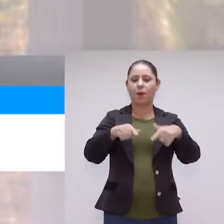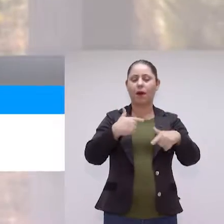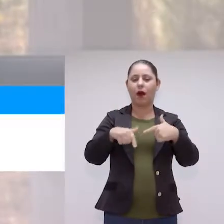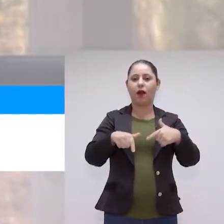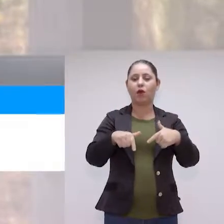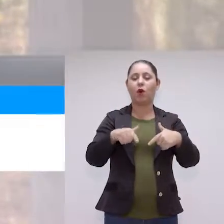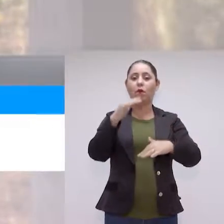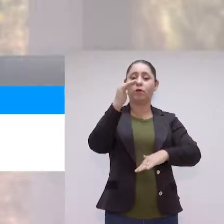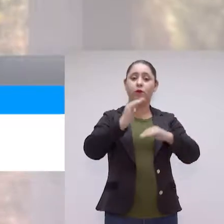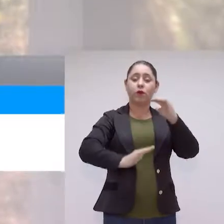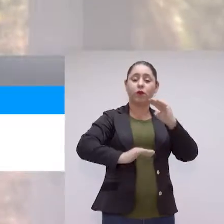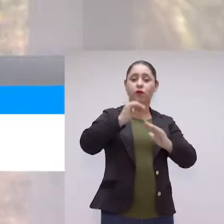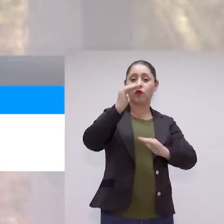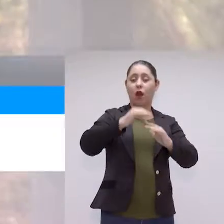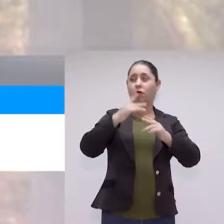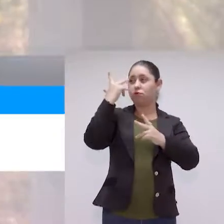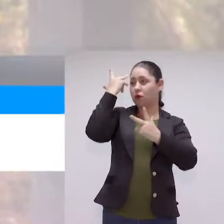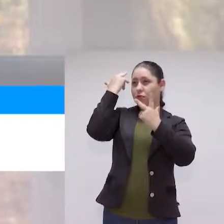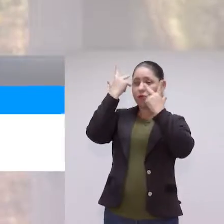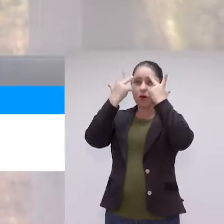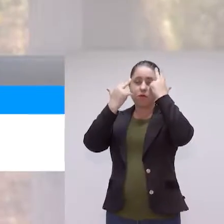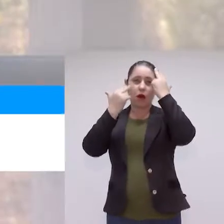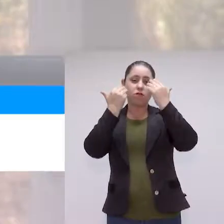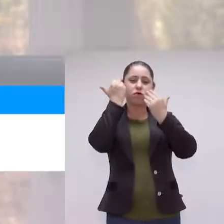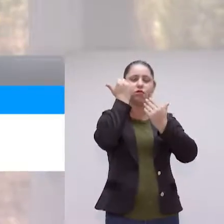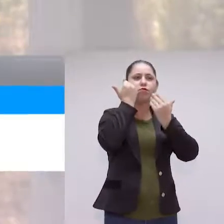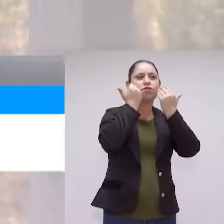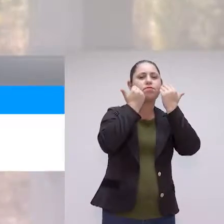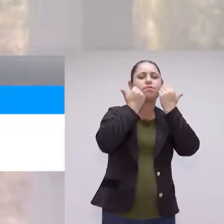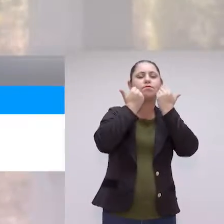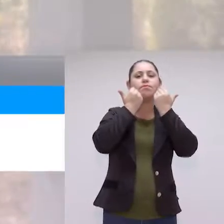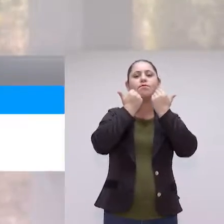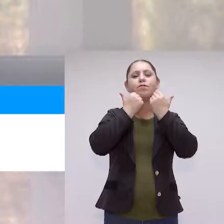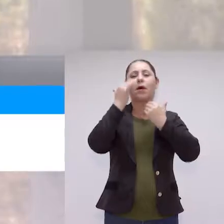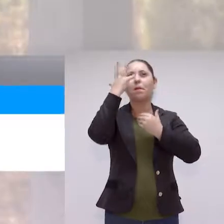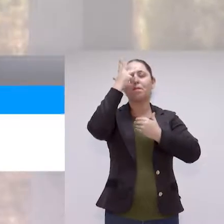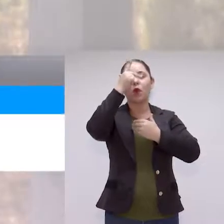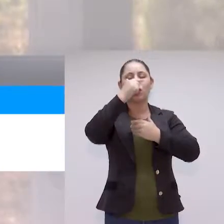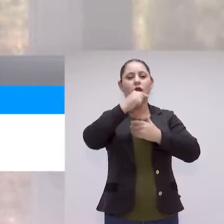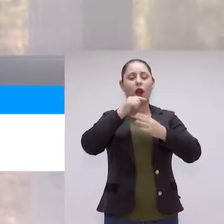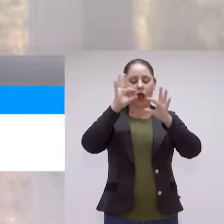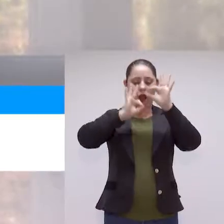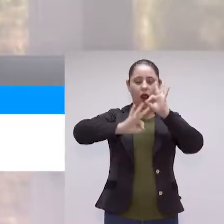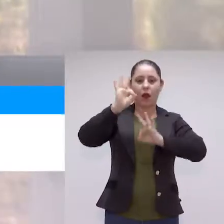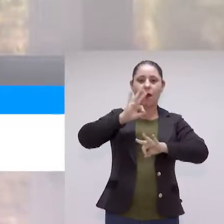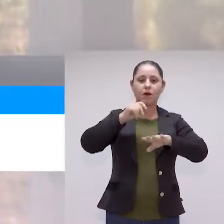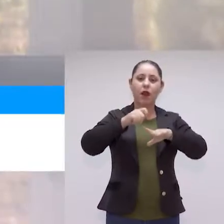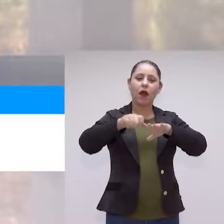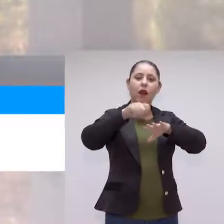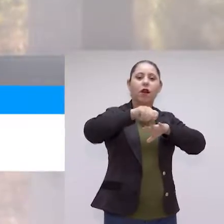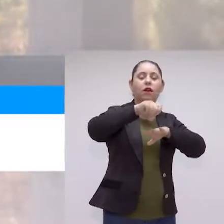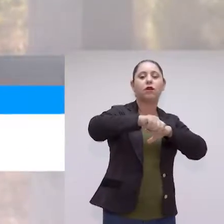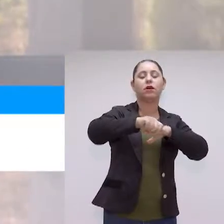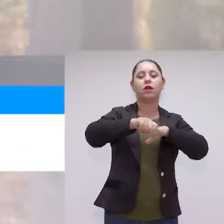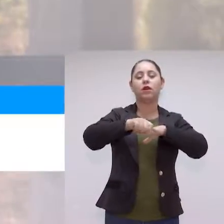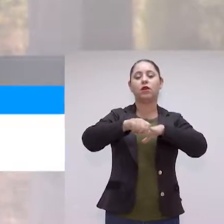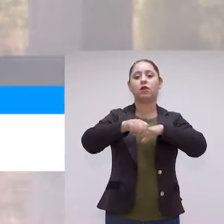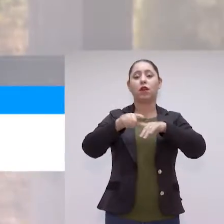atividades prestadas pelos profissionais cabeleireiros, barbeiros, esteticistas, manicures,